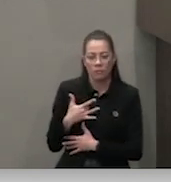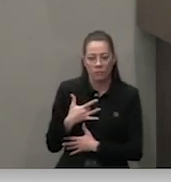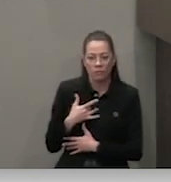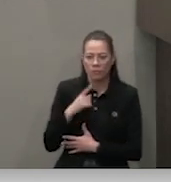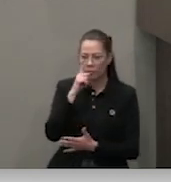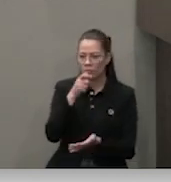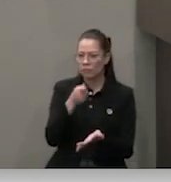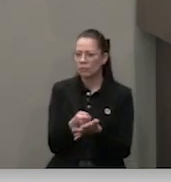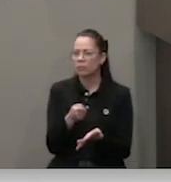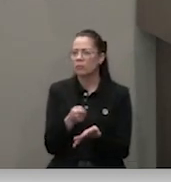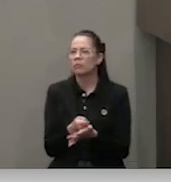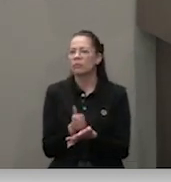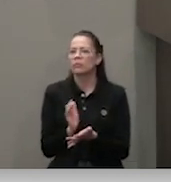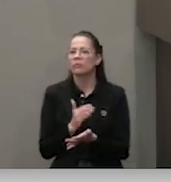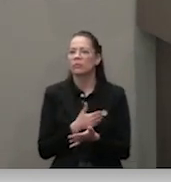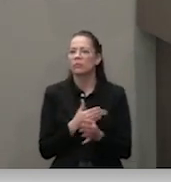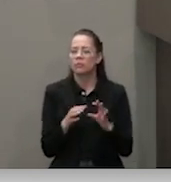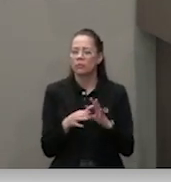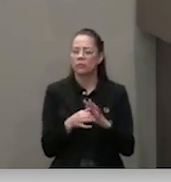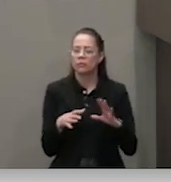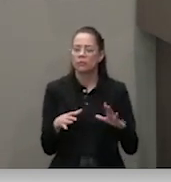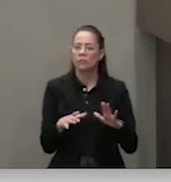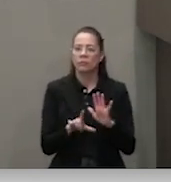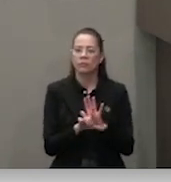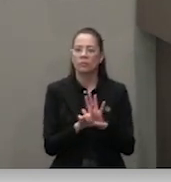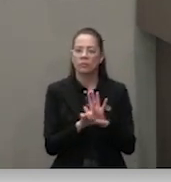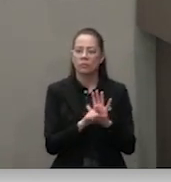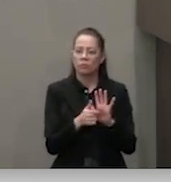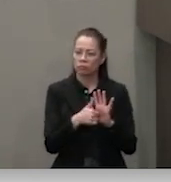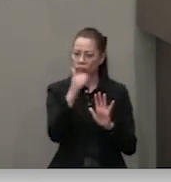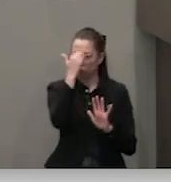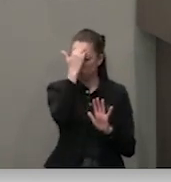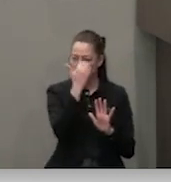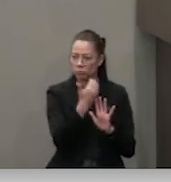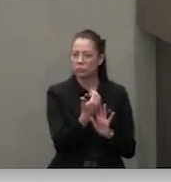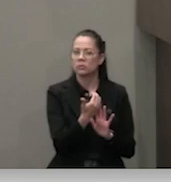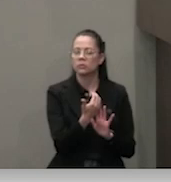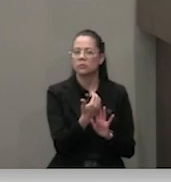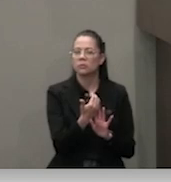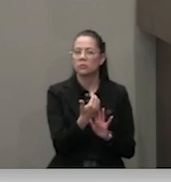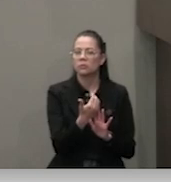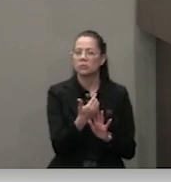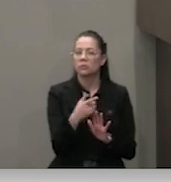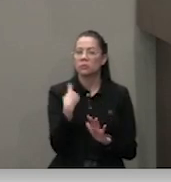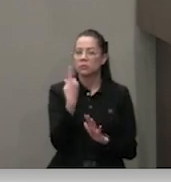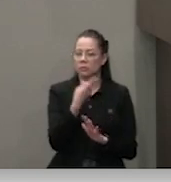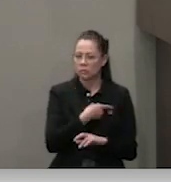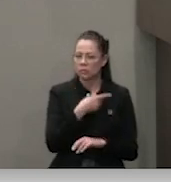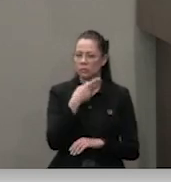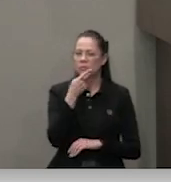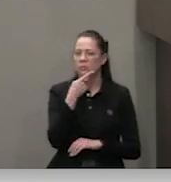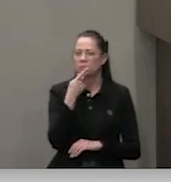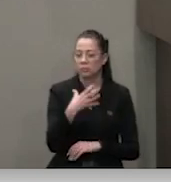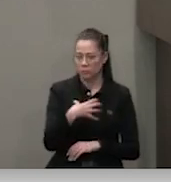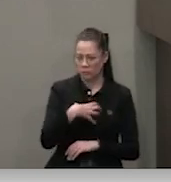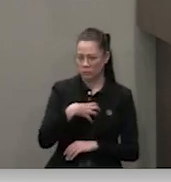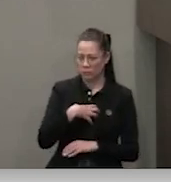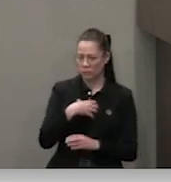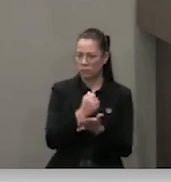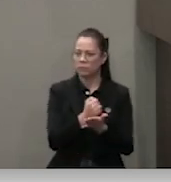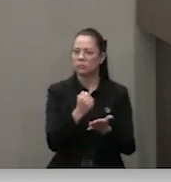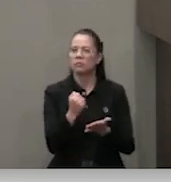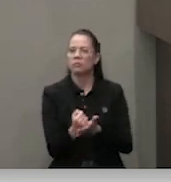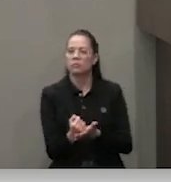exigindo que os nossos dispositivos legais sejam cumpridos quando a gente questiona a forma de